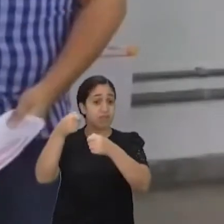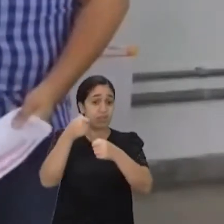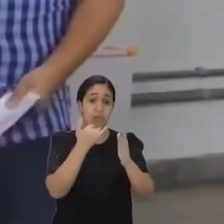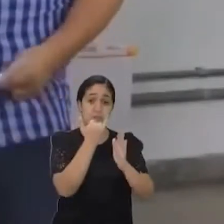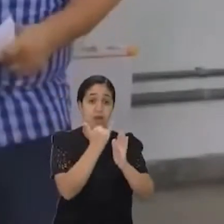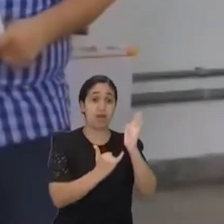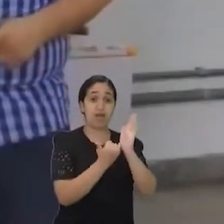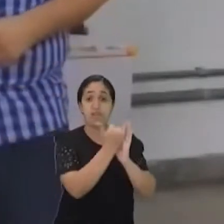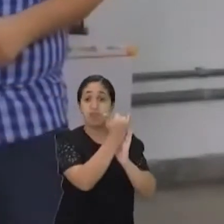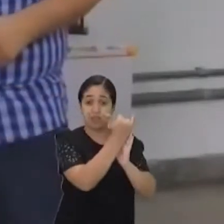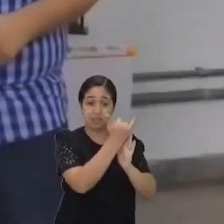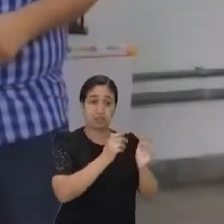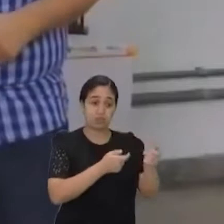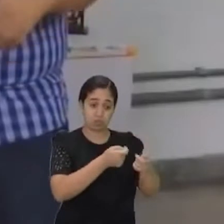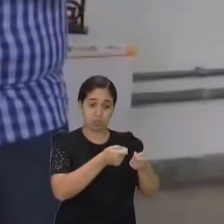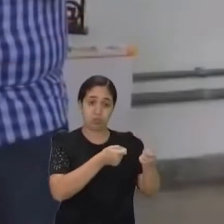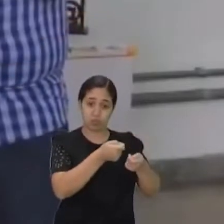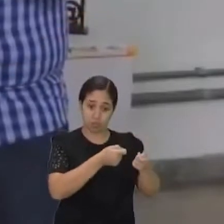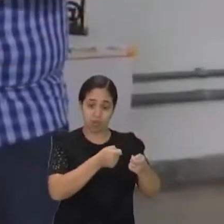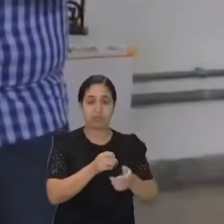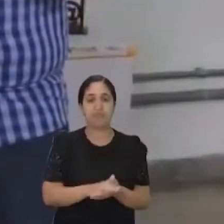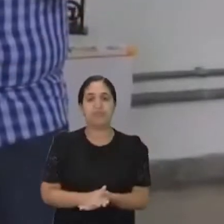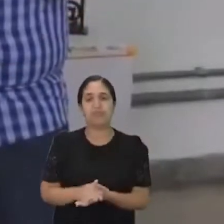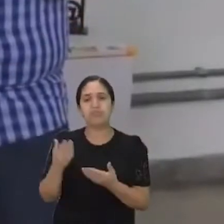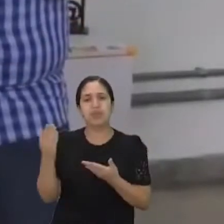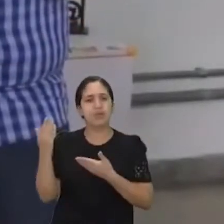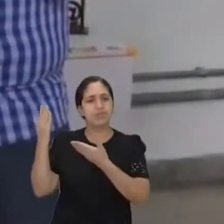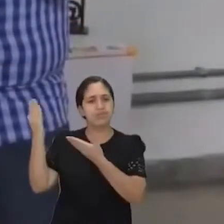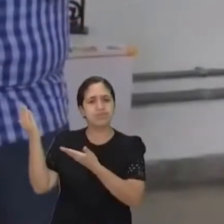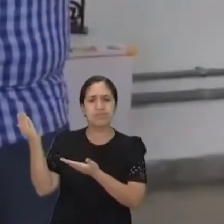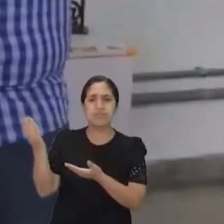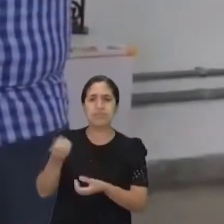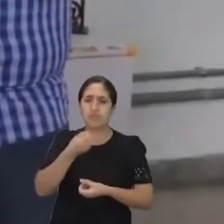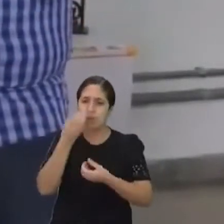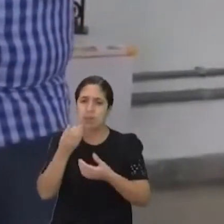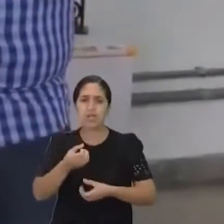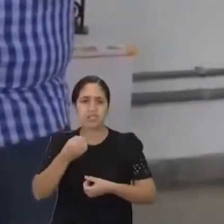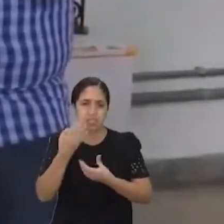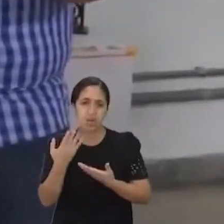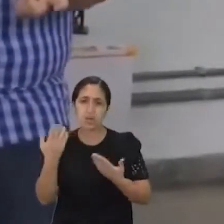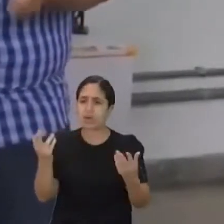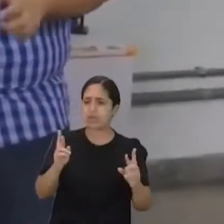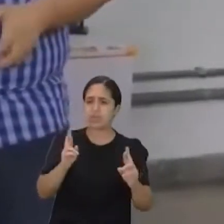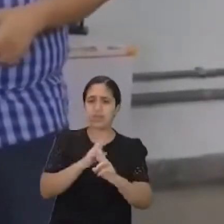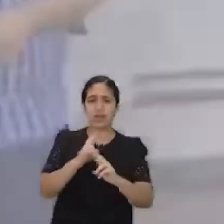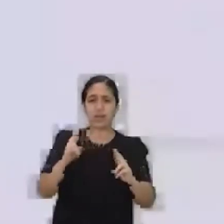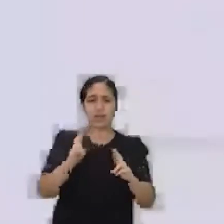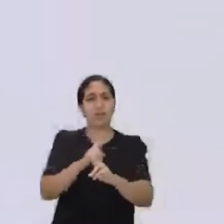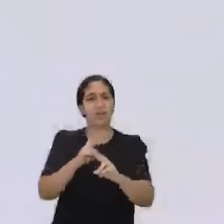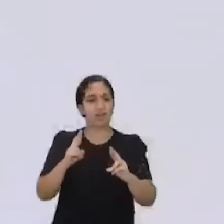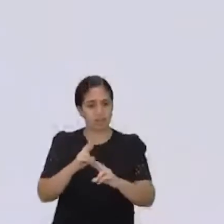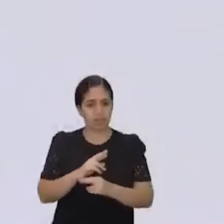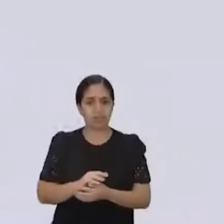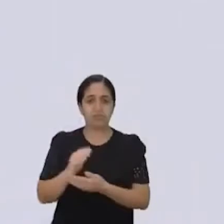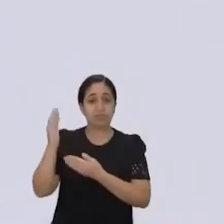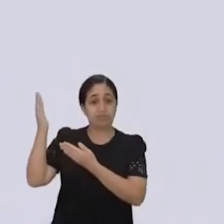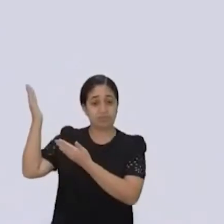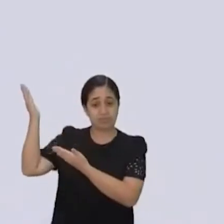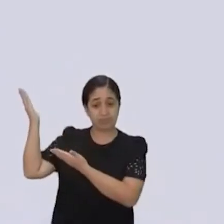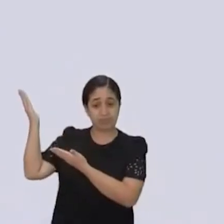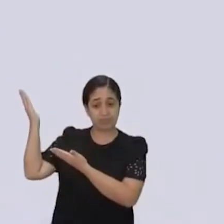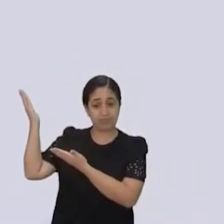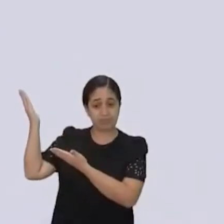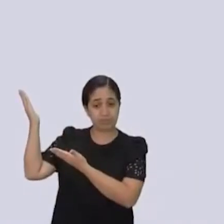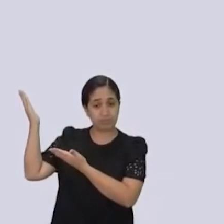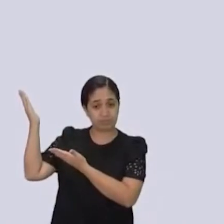trouxe agora algumas informações só para a gente poder fazer essa correlação que você comentou, Priscila. Então eu trouxe